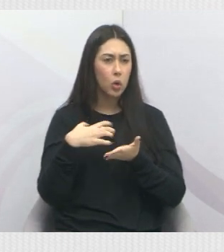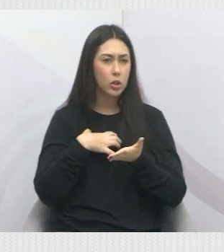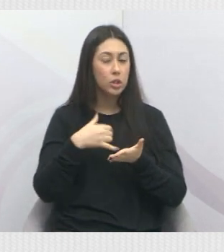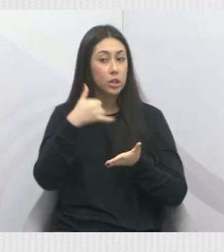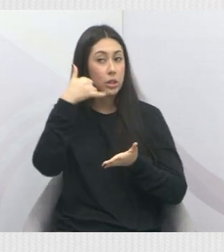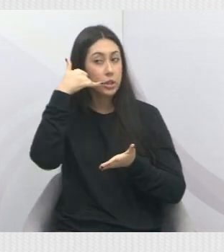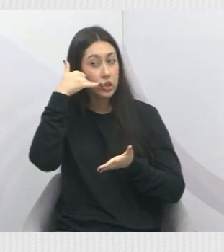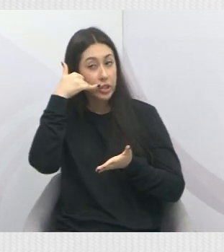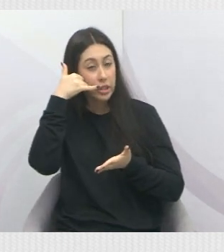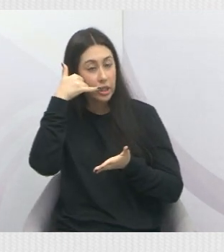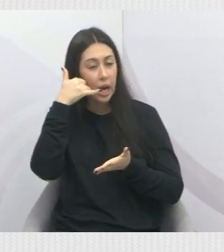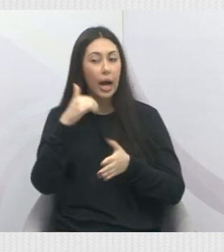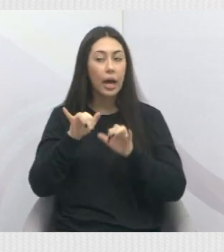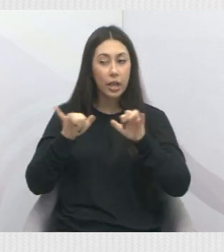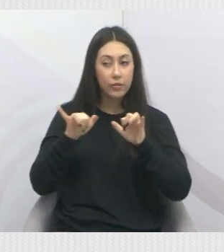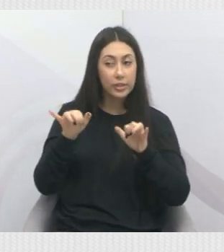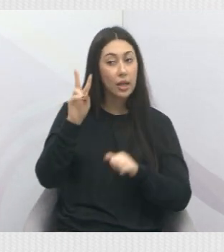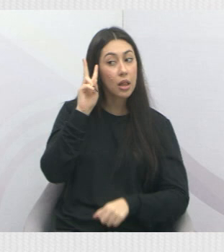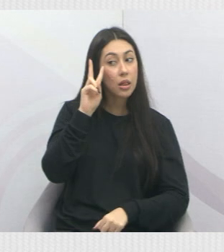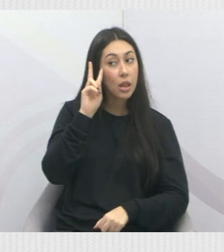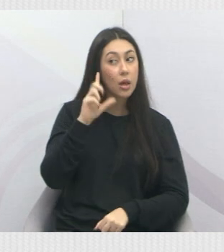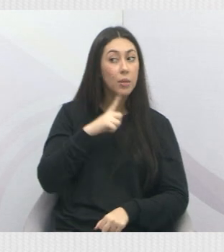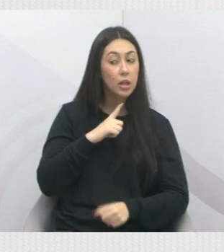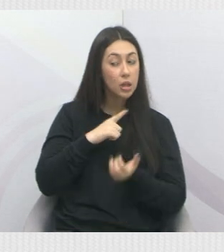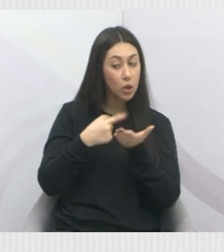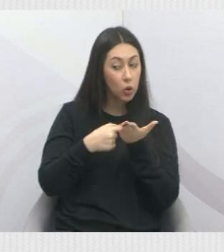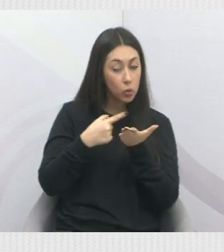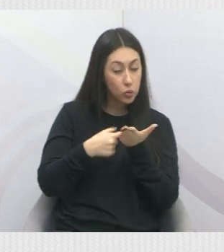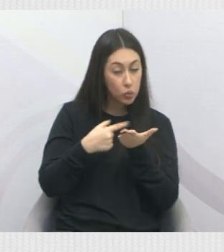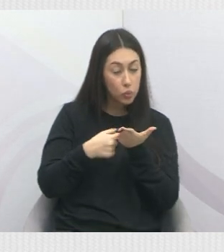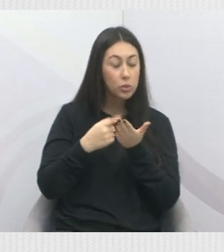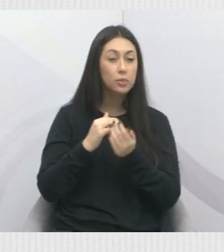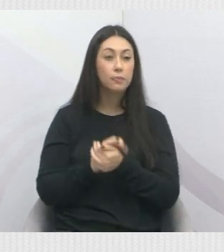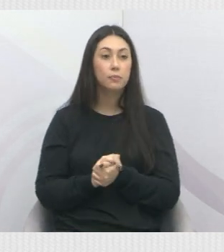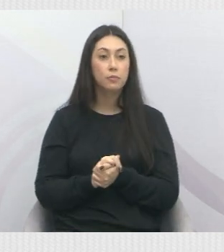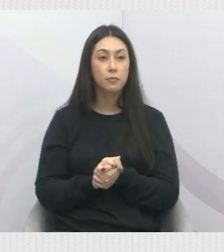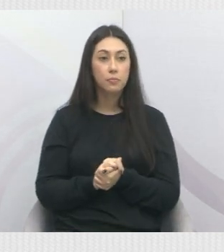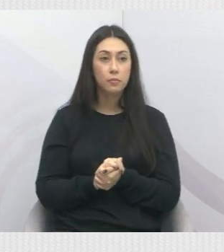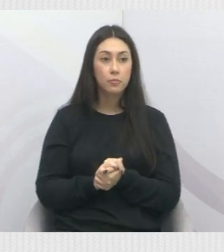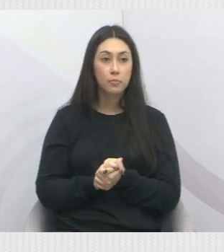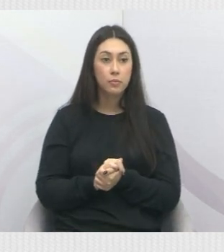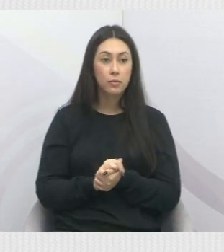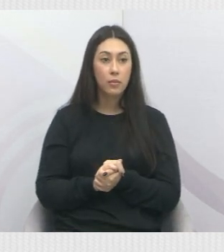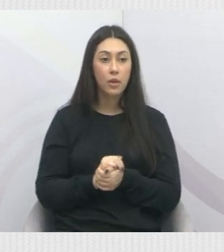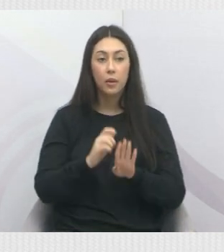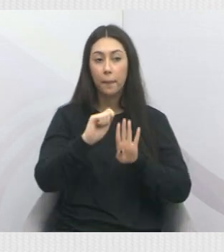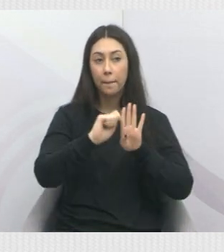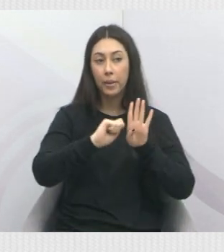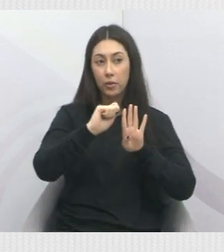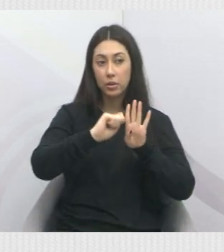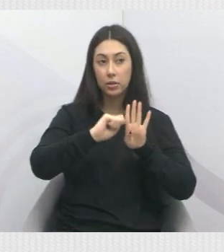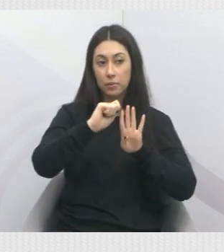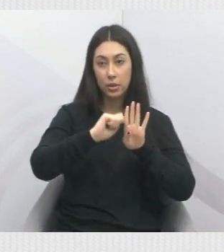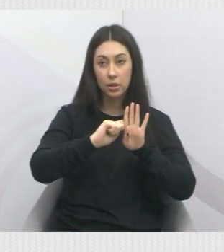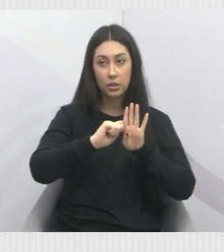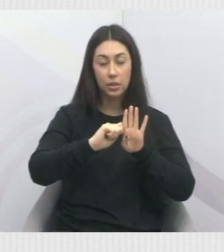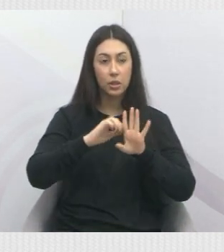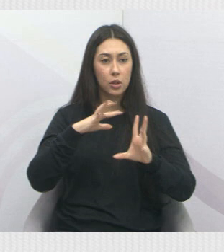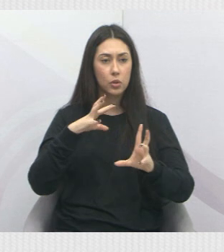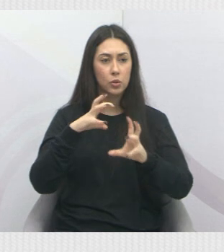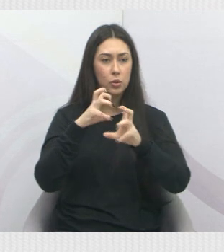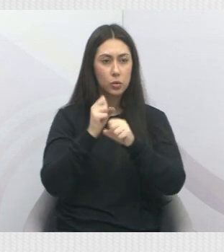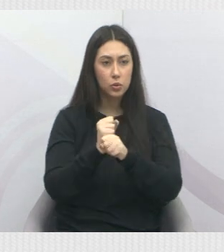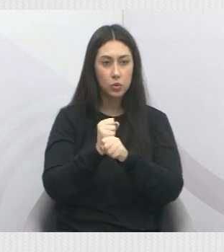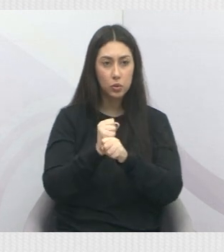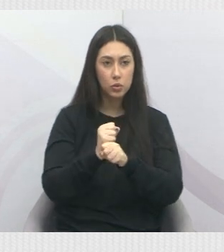das consultas. Consultas por habitante. No primeiro quadrimestre de 2022,